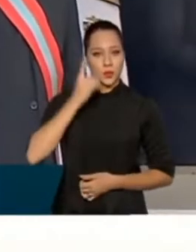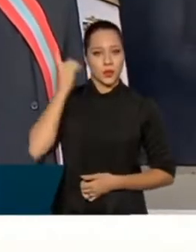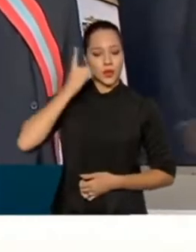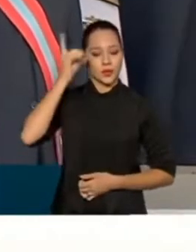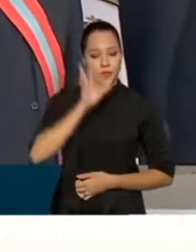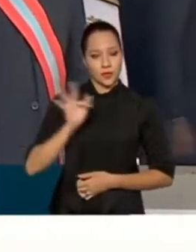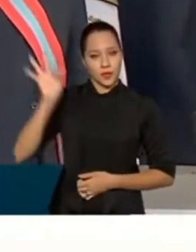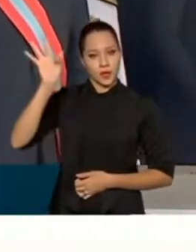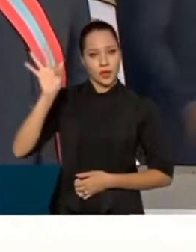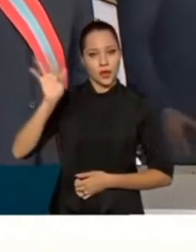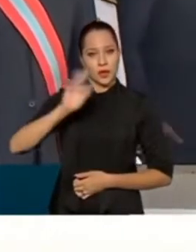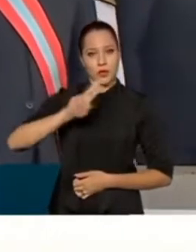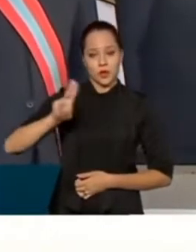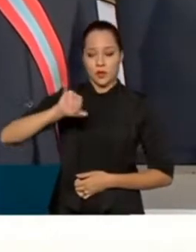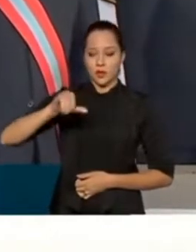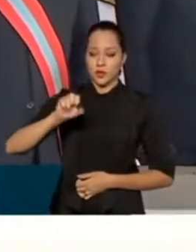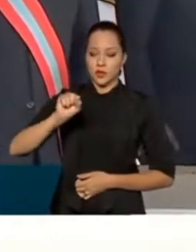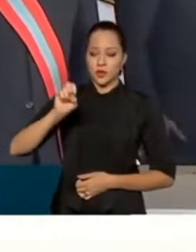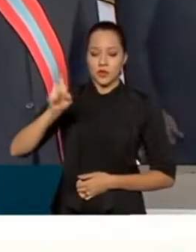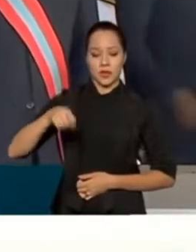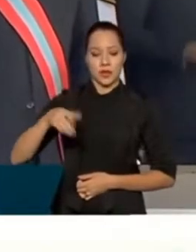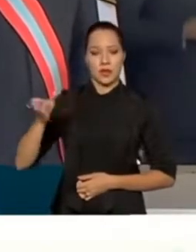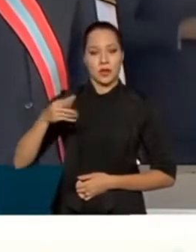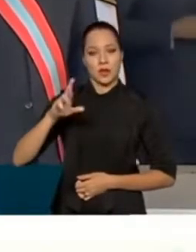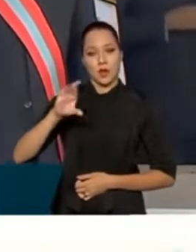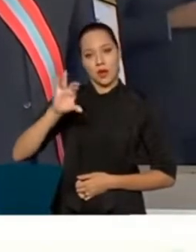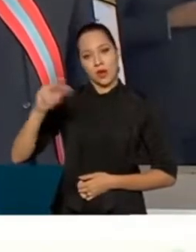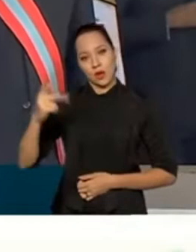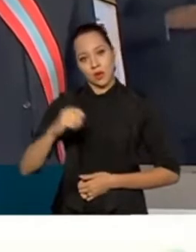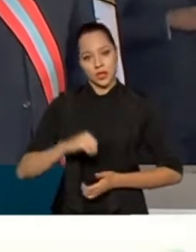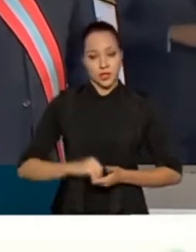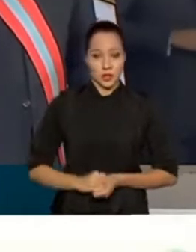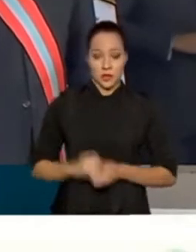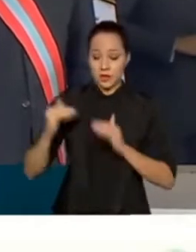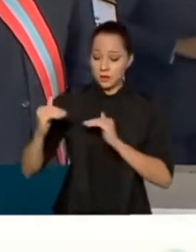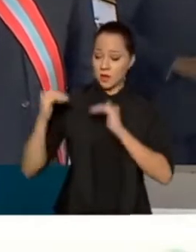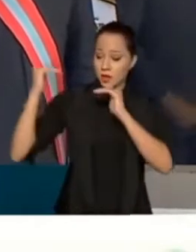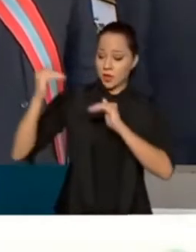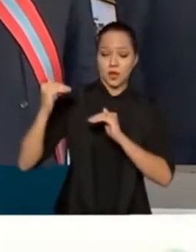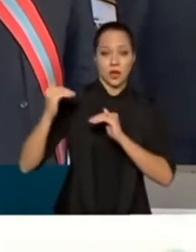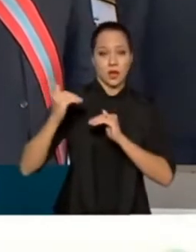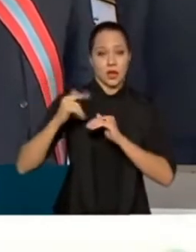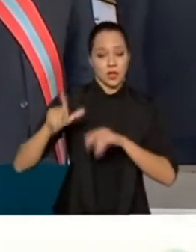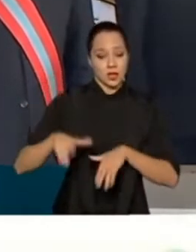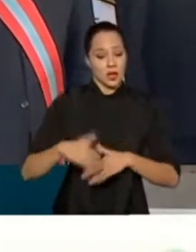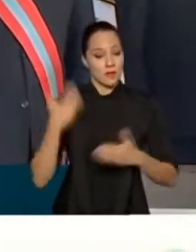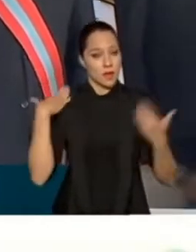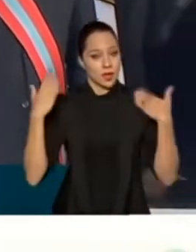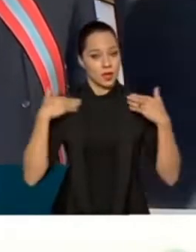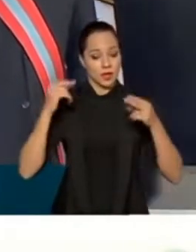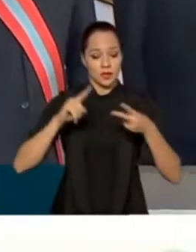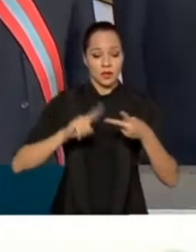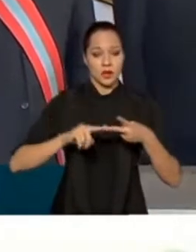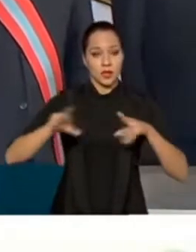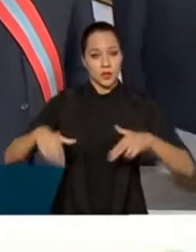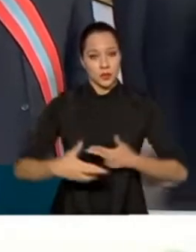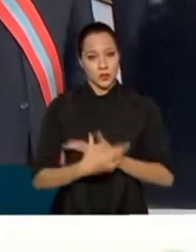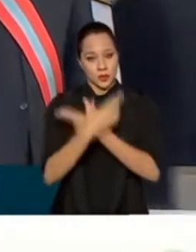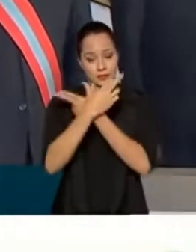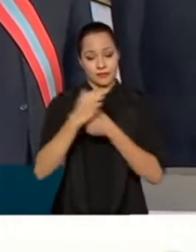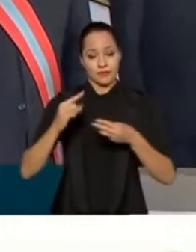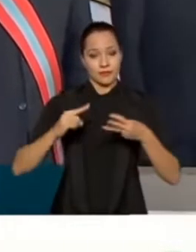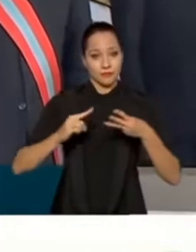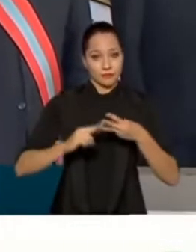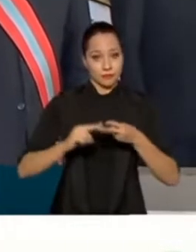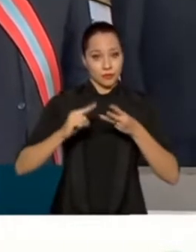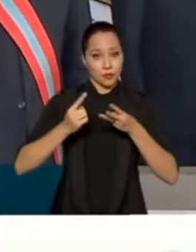Federal, José Rocha. Dos chefes de Estados-Maiores da Marinha, do Exército e da Aeronáutica. Membros do